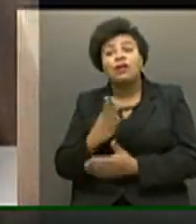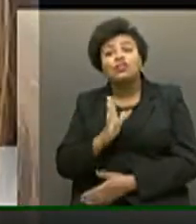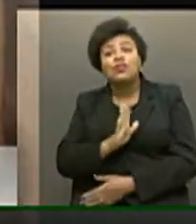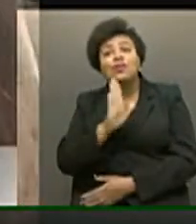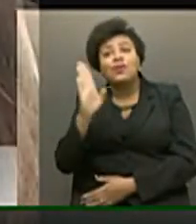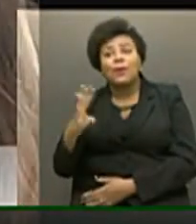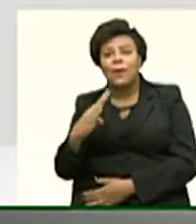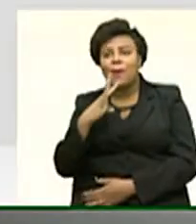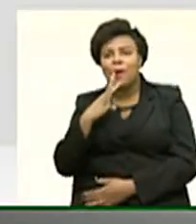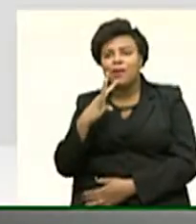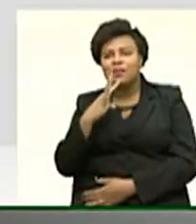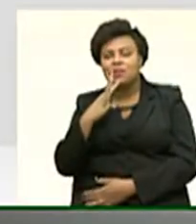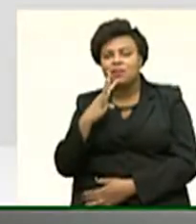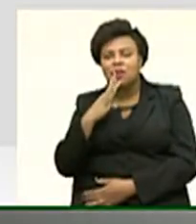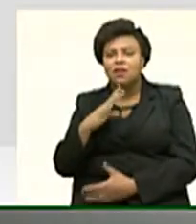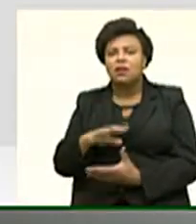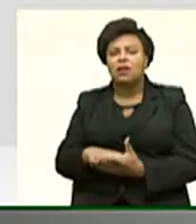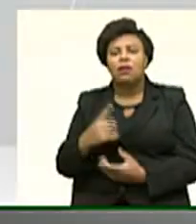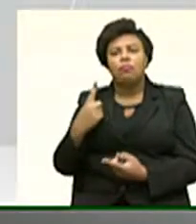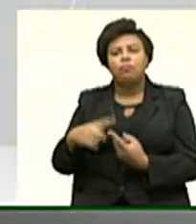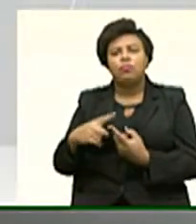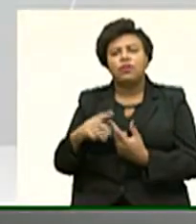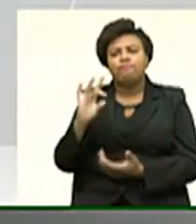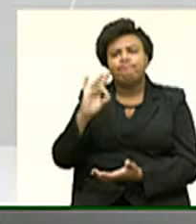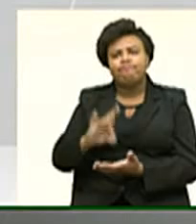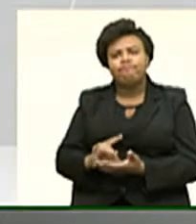conhecer, porque realmente